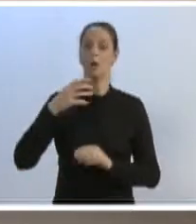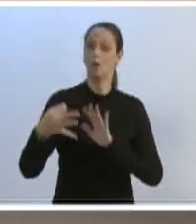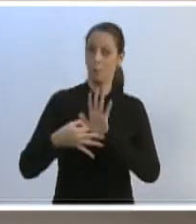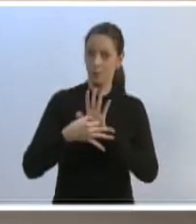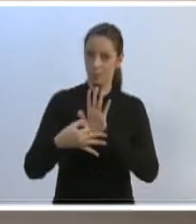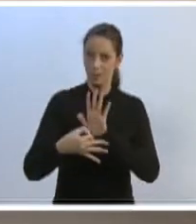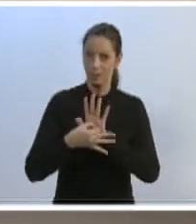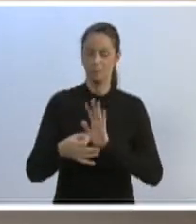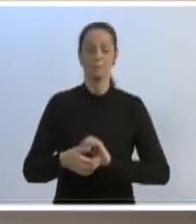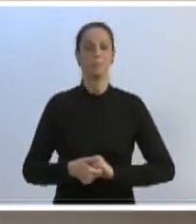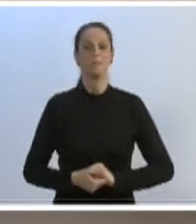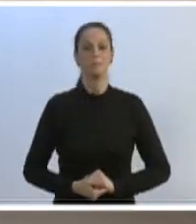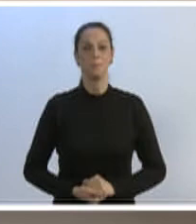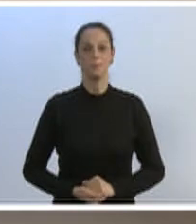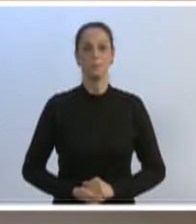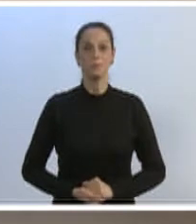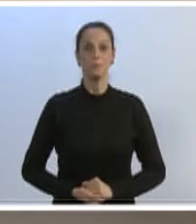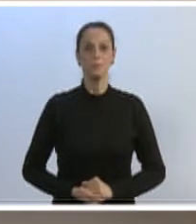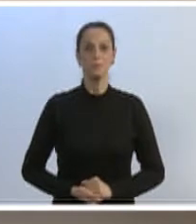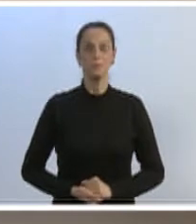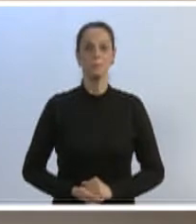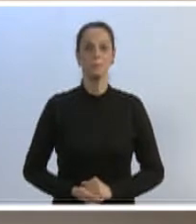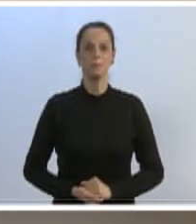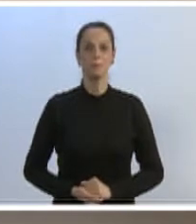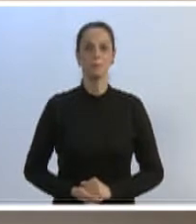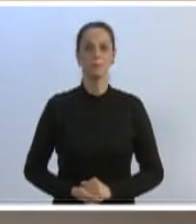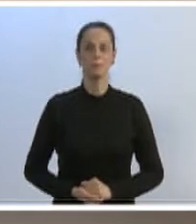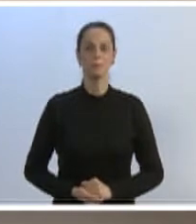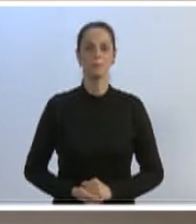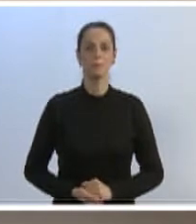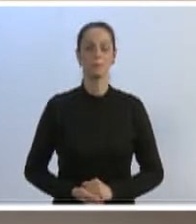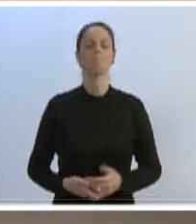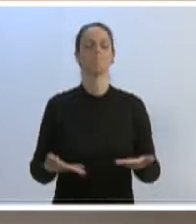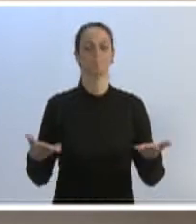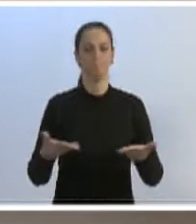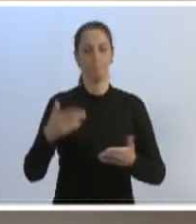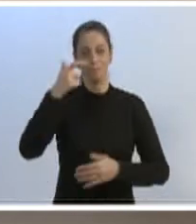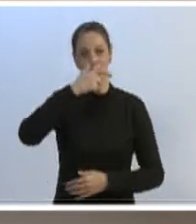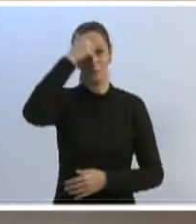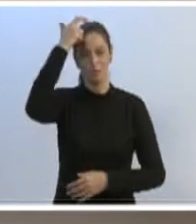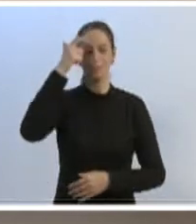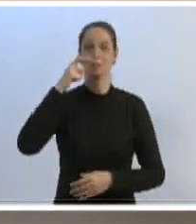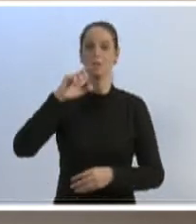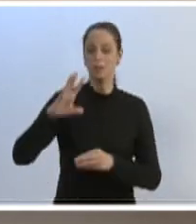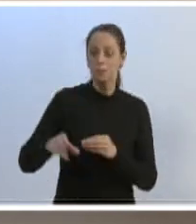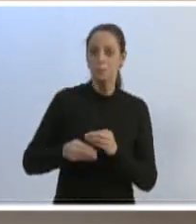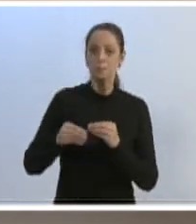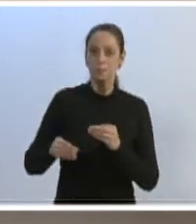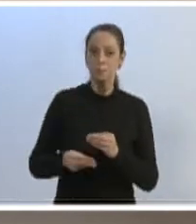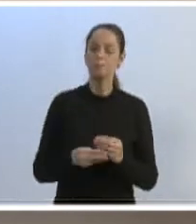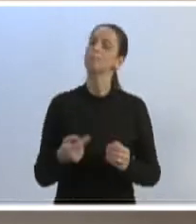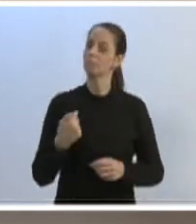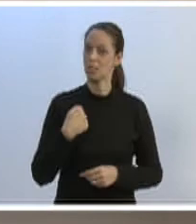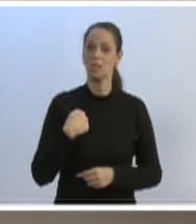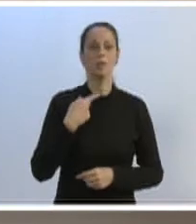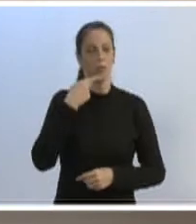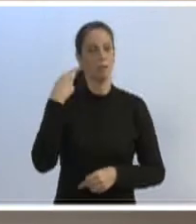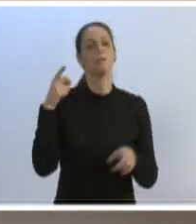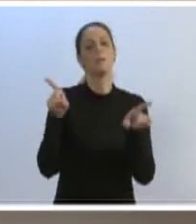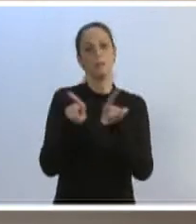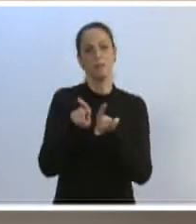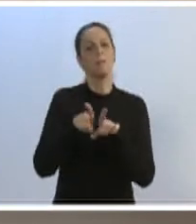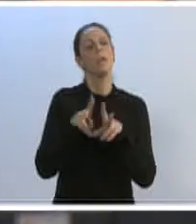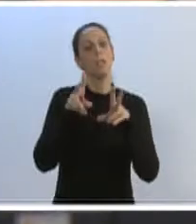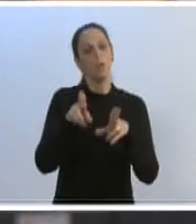com autorização do orador, em aparte, o vereador Adriano Pereira. E, se me permitir, também gostaria de fazer uma parte. Com o maior